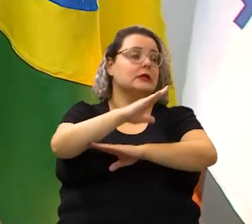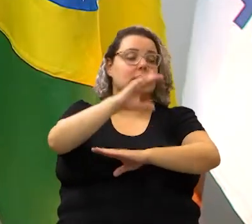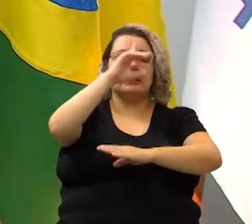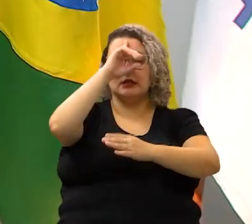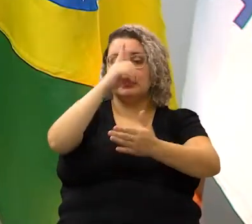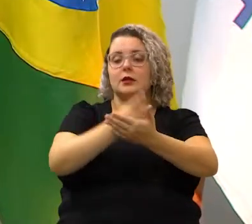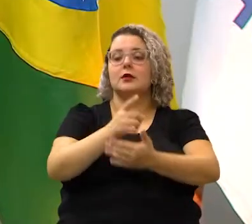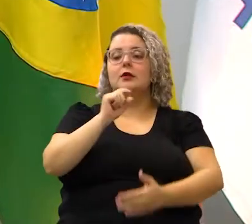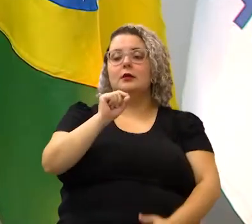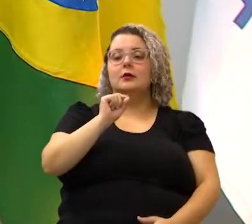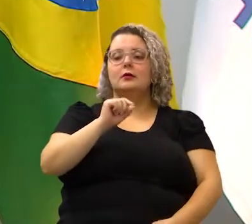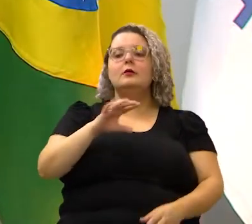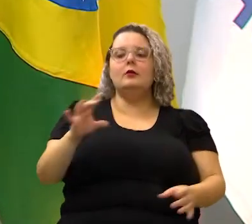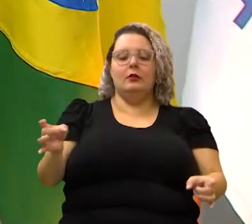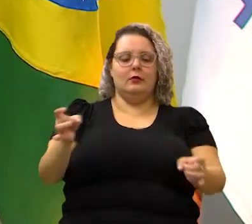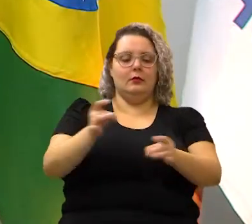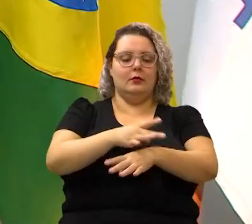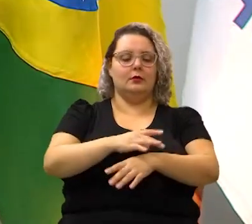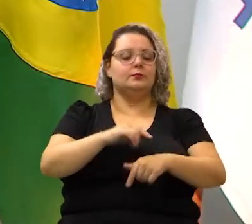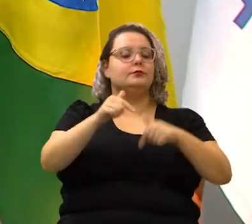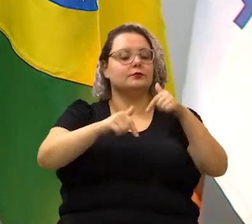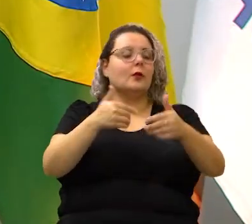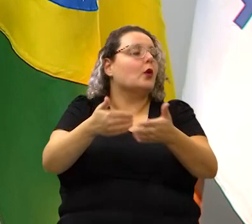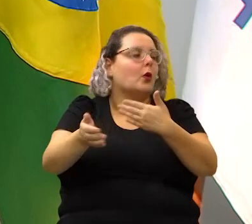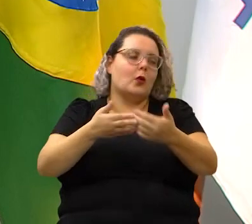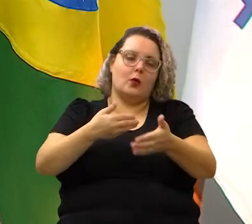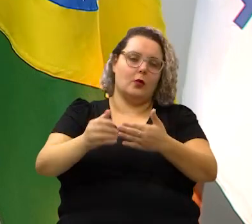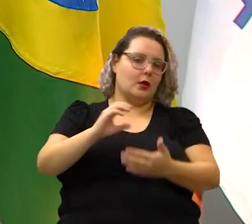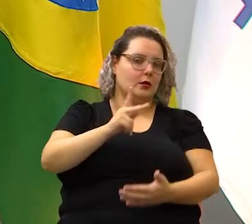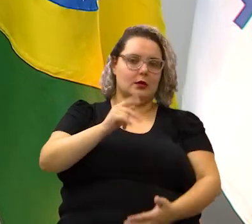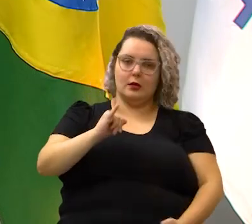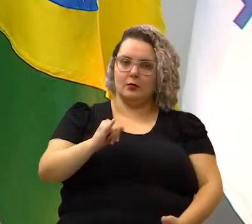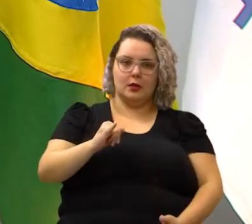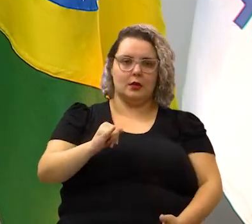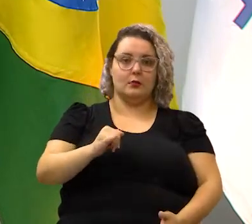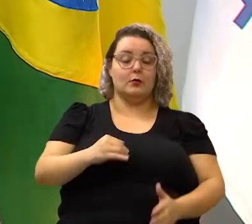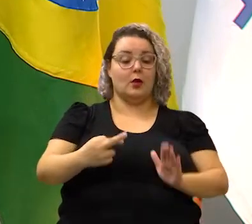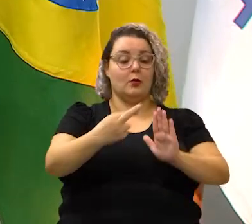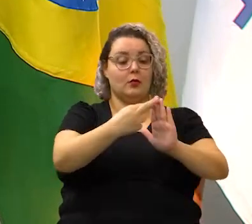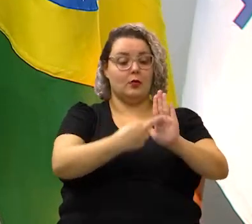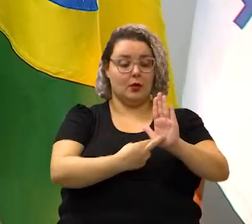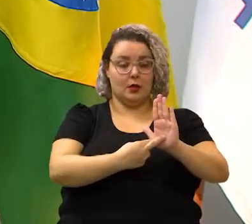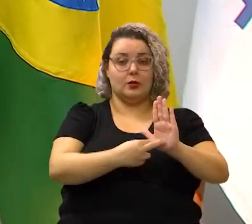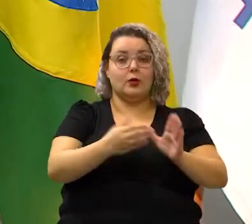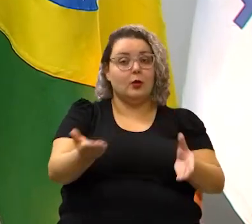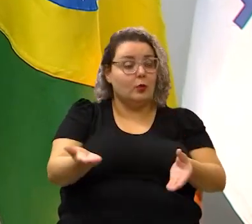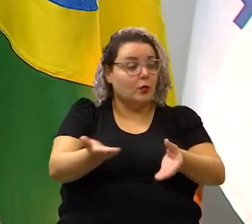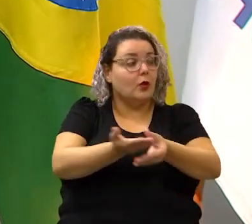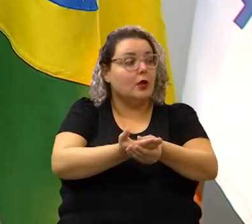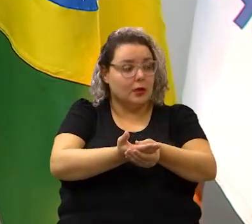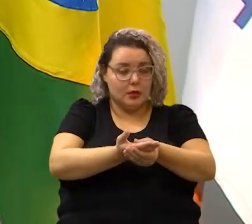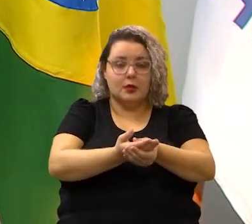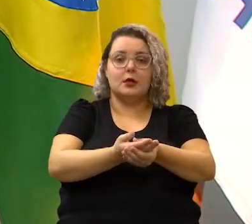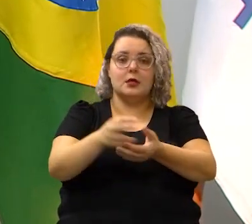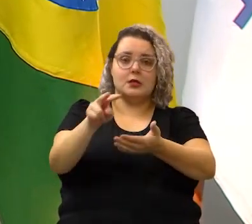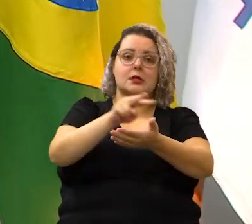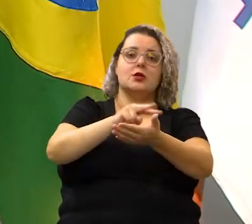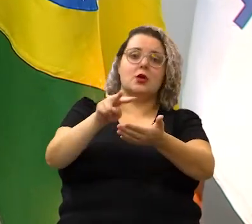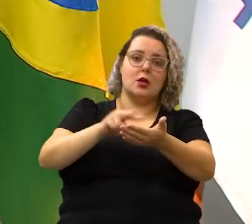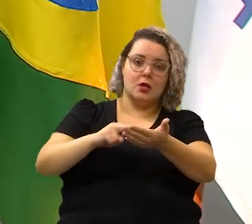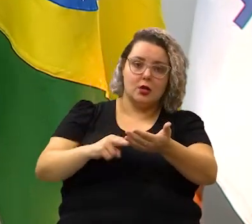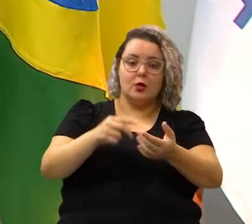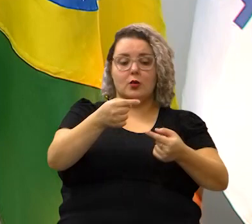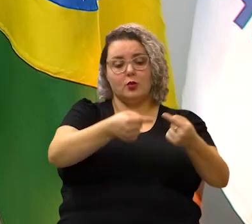casa determina que concluído o trabalho de qualquer CPI protocolado relatório que esse relatório